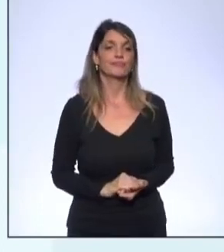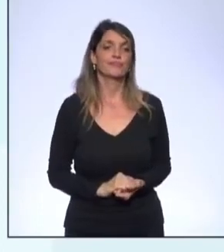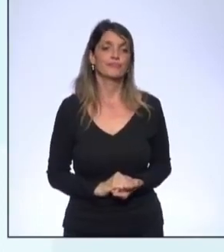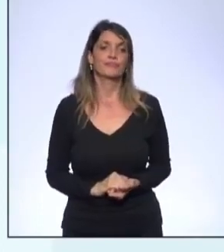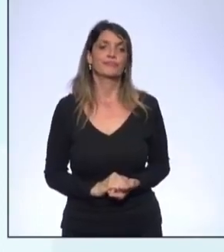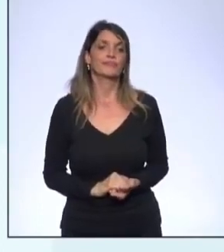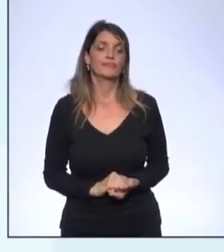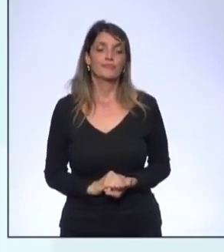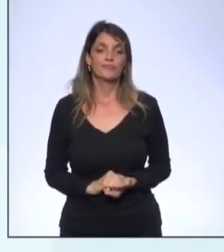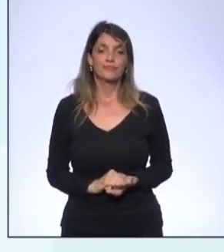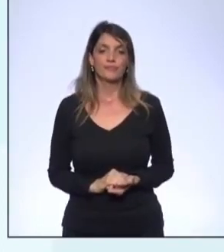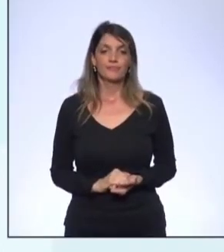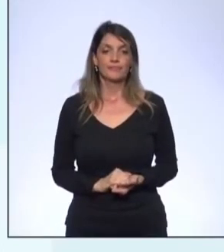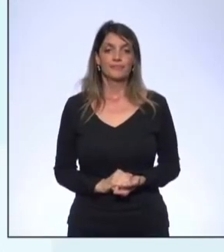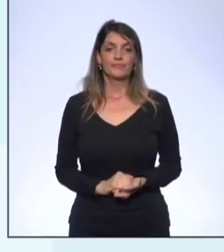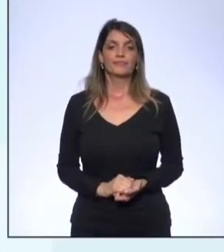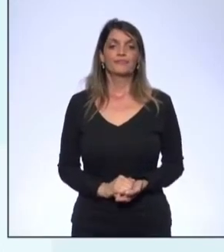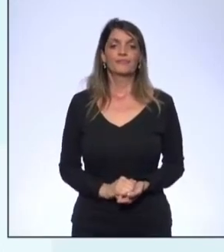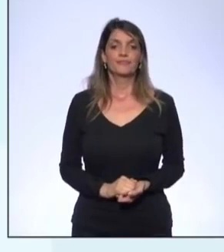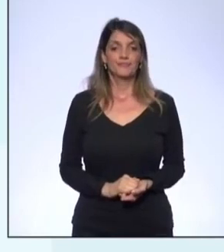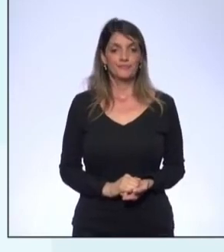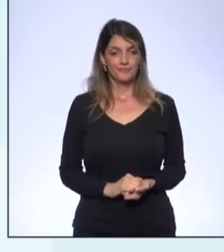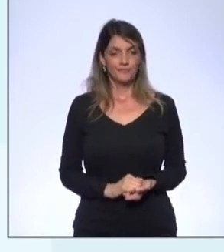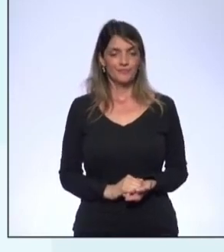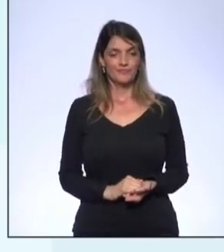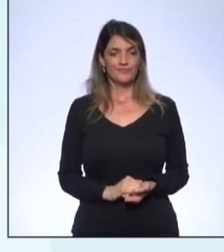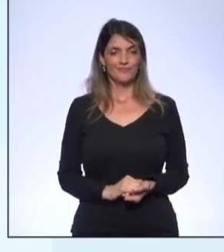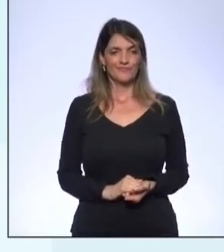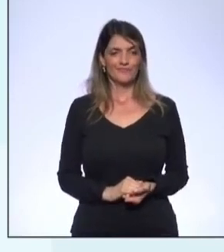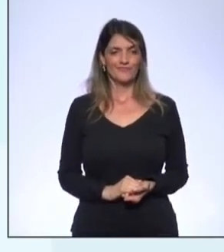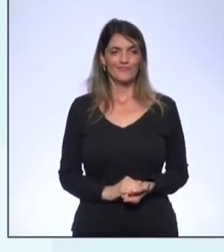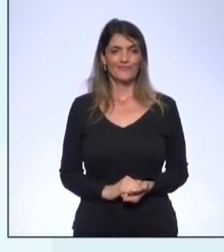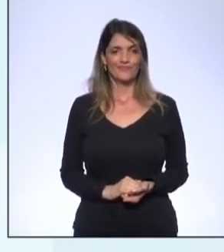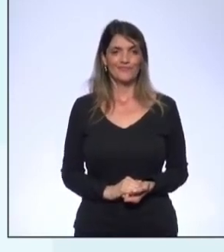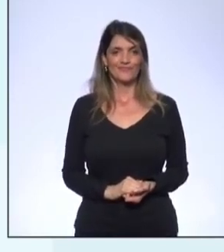Então tá na tela para vocês aí, né? Então,